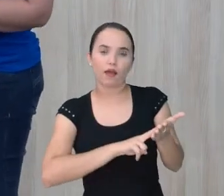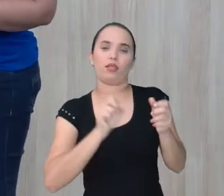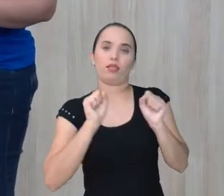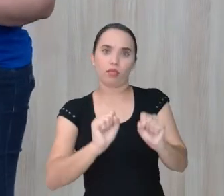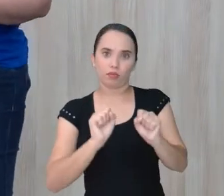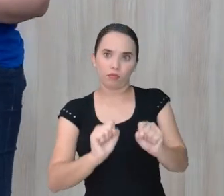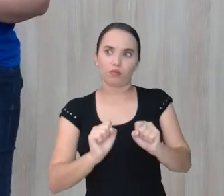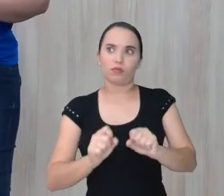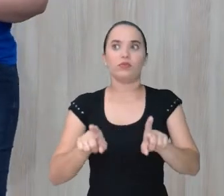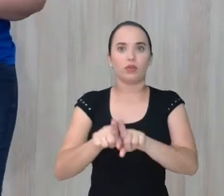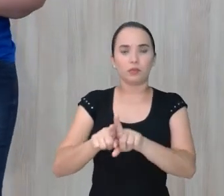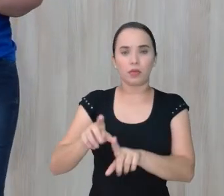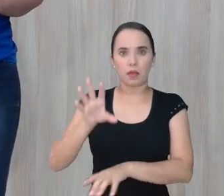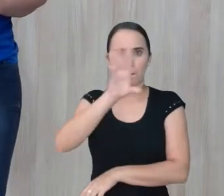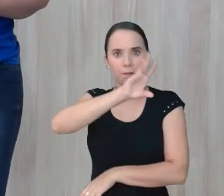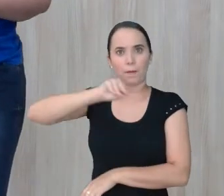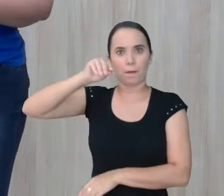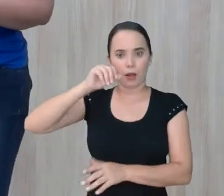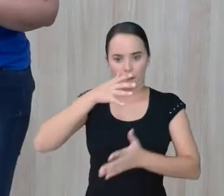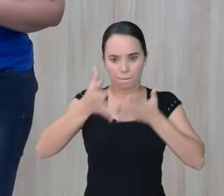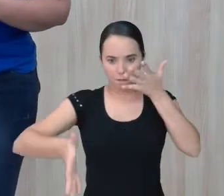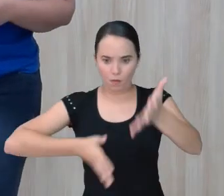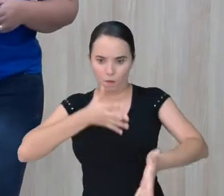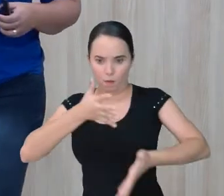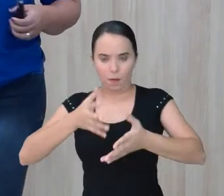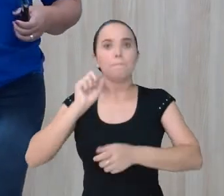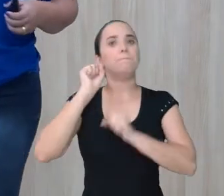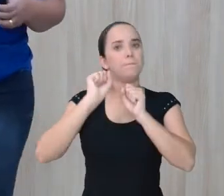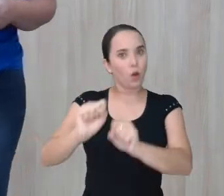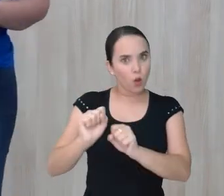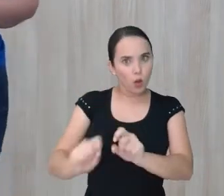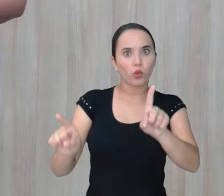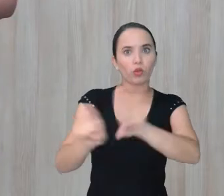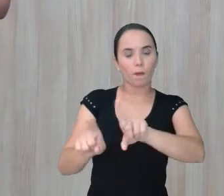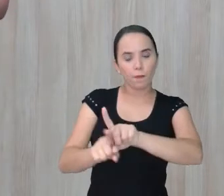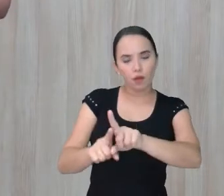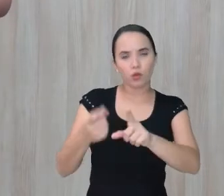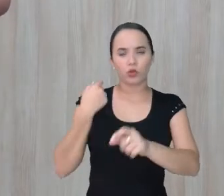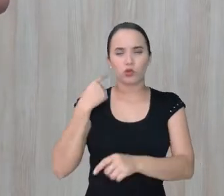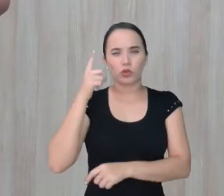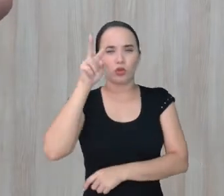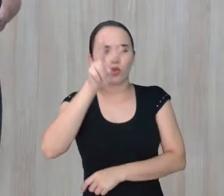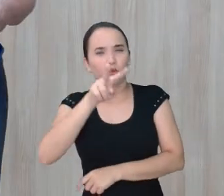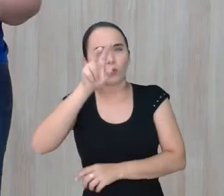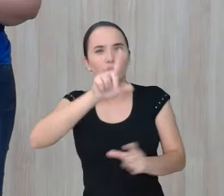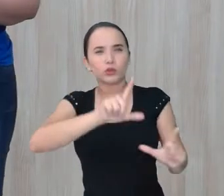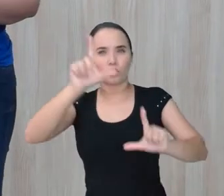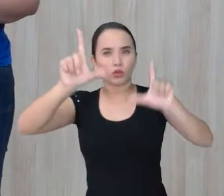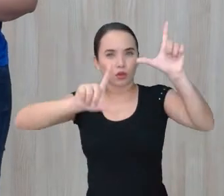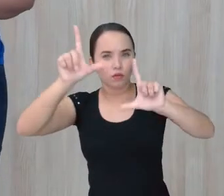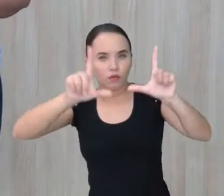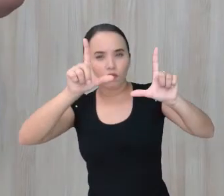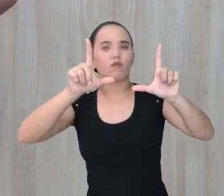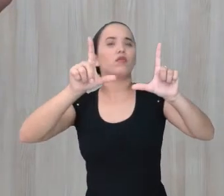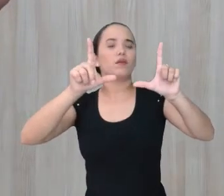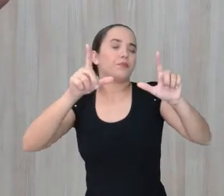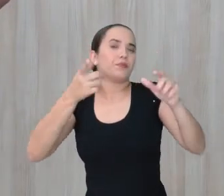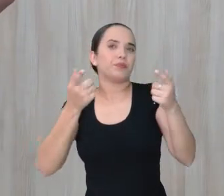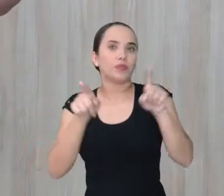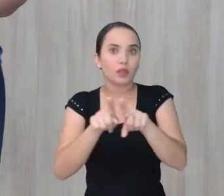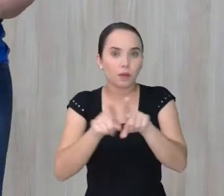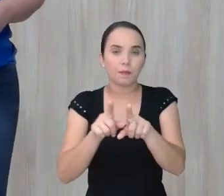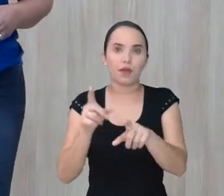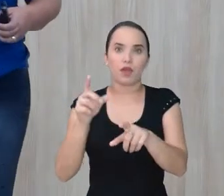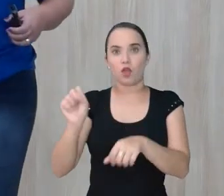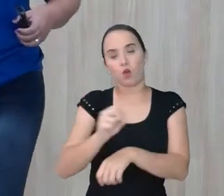notícia. Pode ser oral? Pode. Quando a gente vê na televisão, quando a gente vê o jornal, quando a gente liga